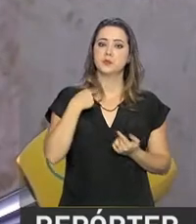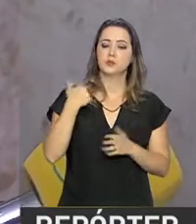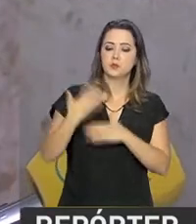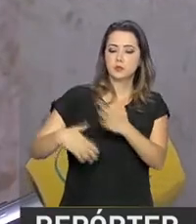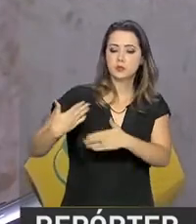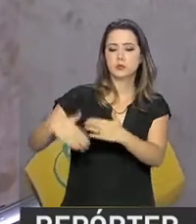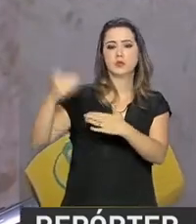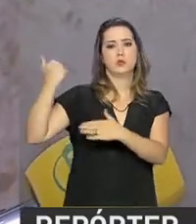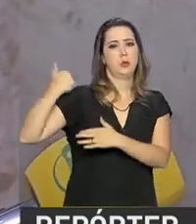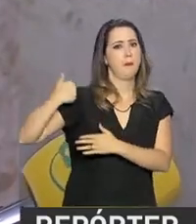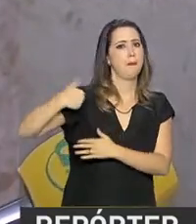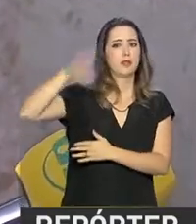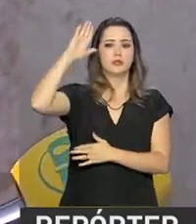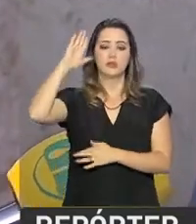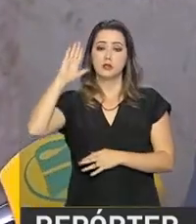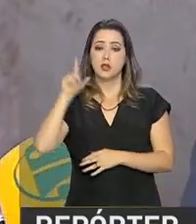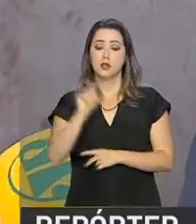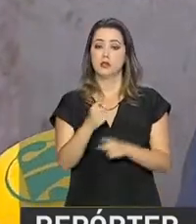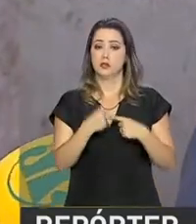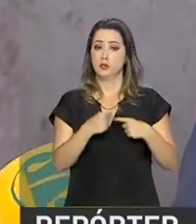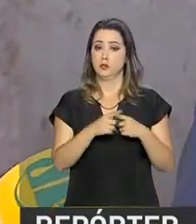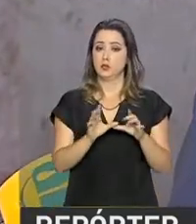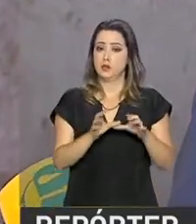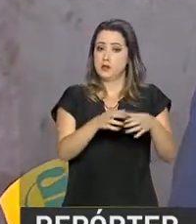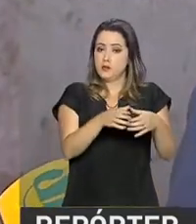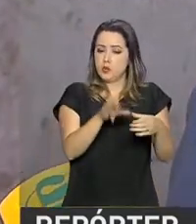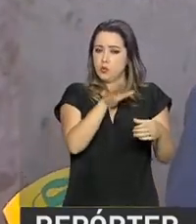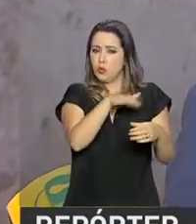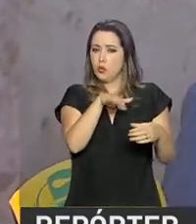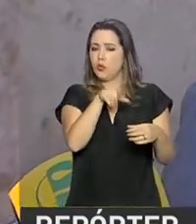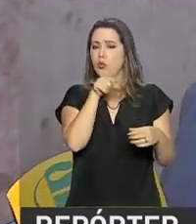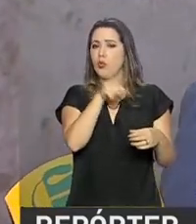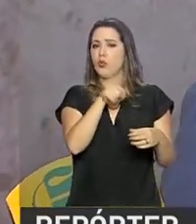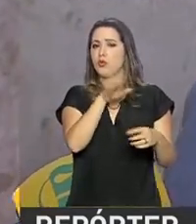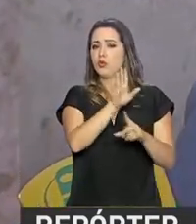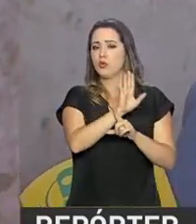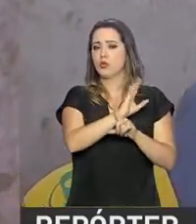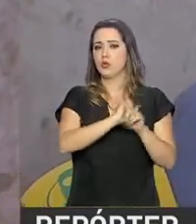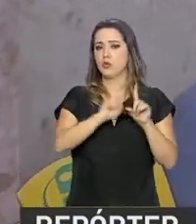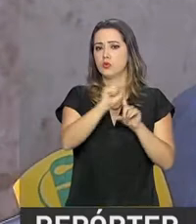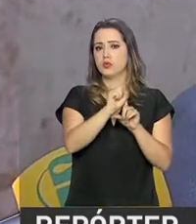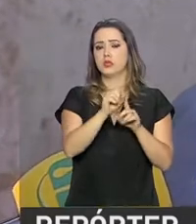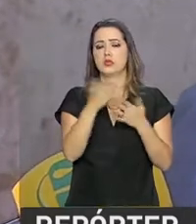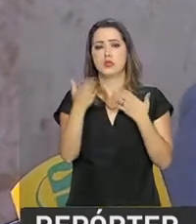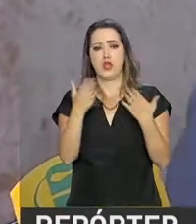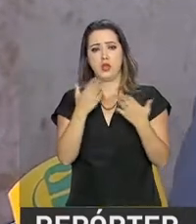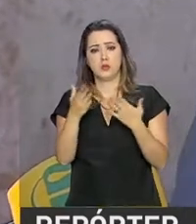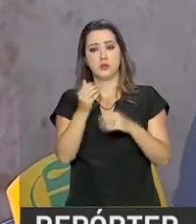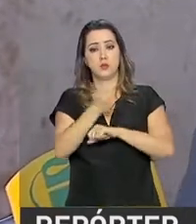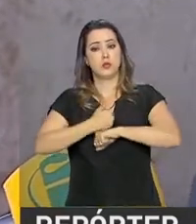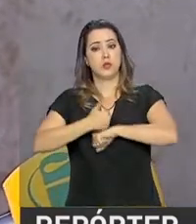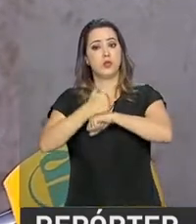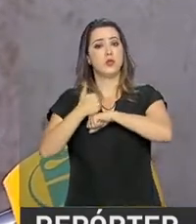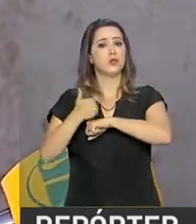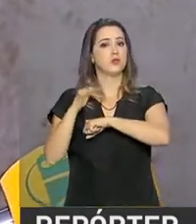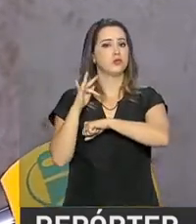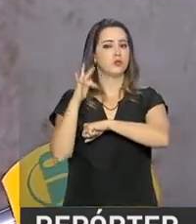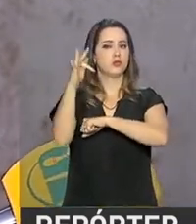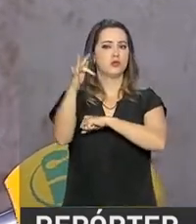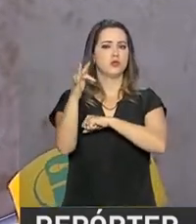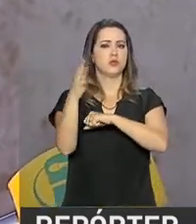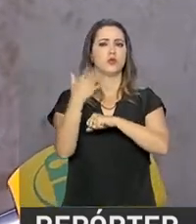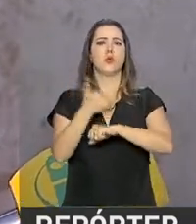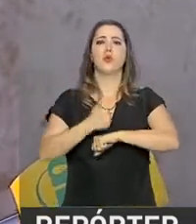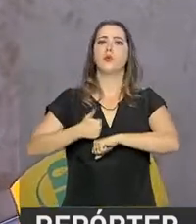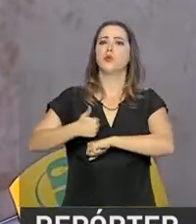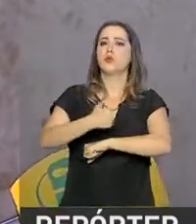ainda mais nessas áreas especialmente naquelas áreas se dizem as profissões do futuro as suas soluções criativas seja